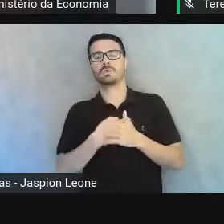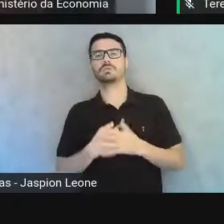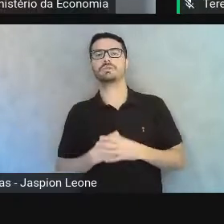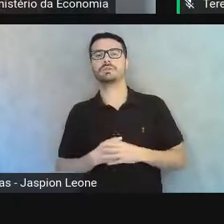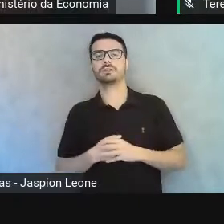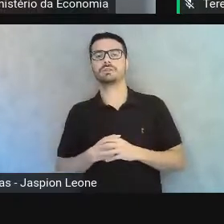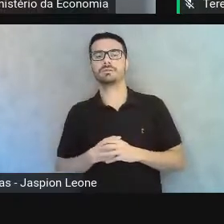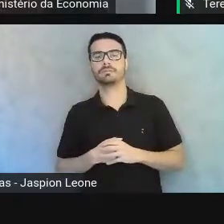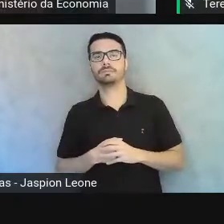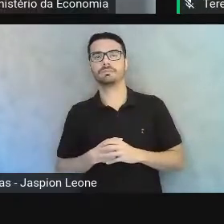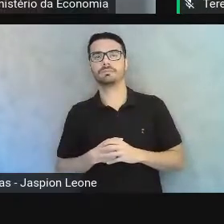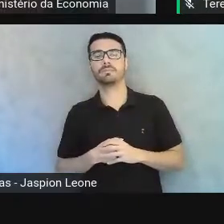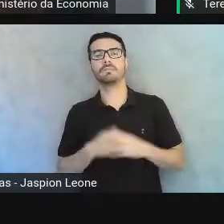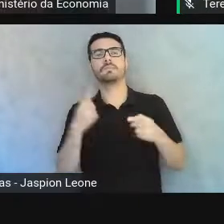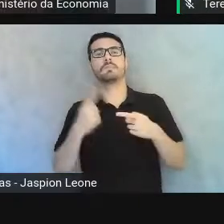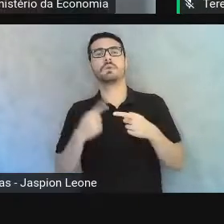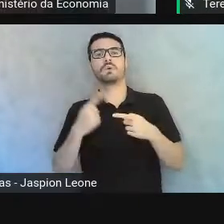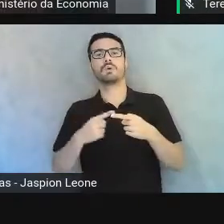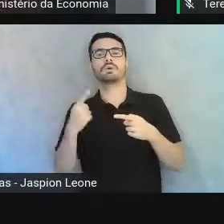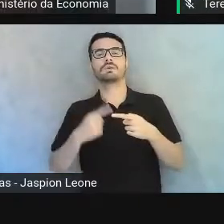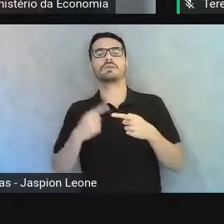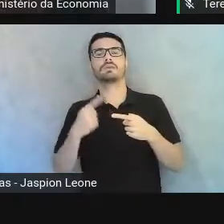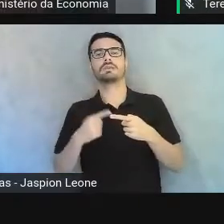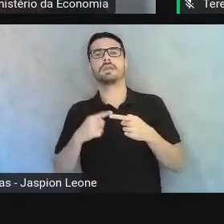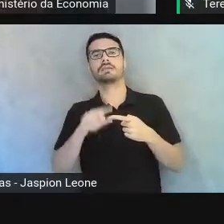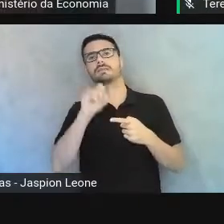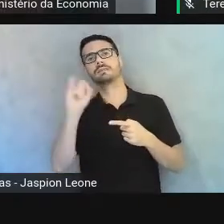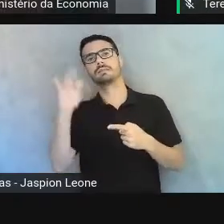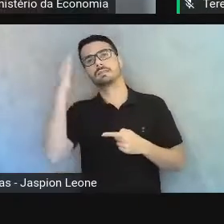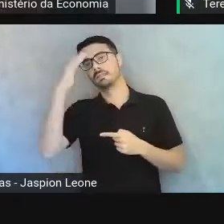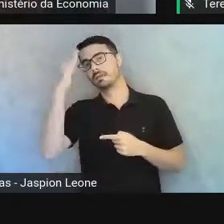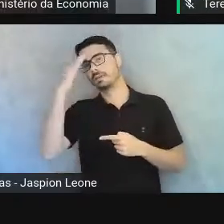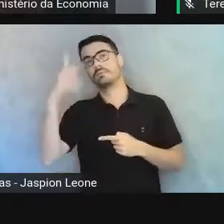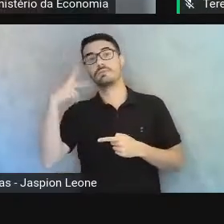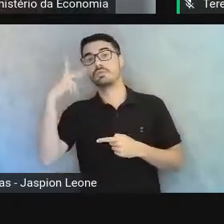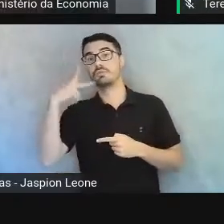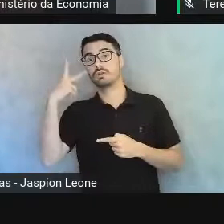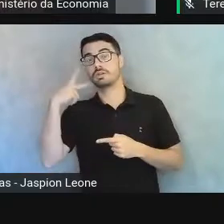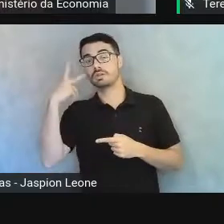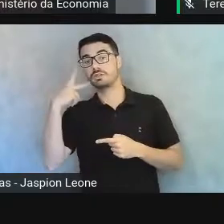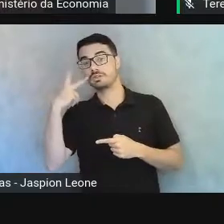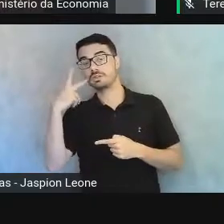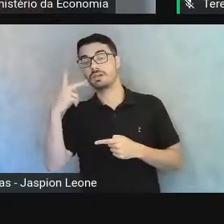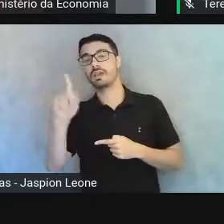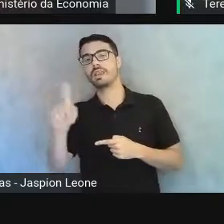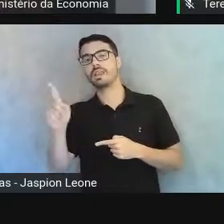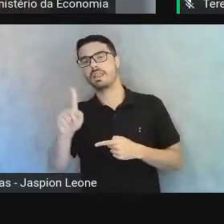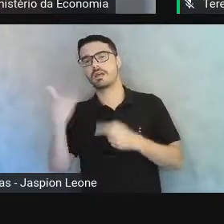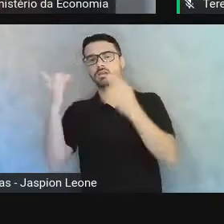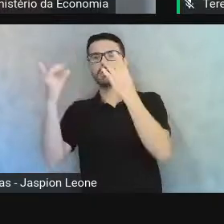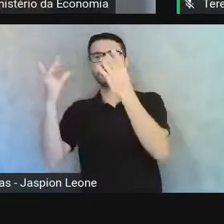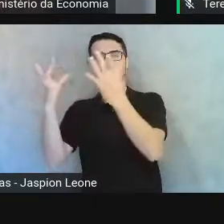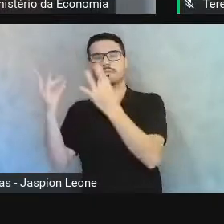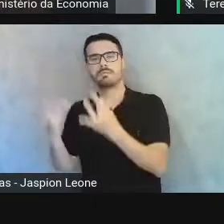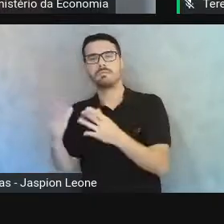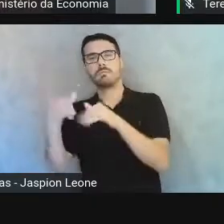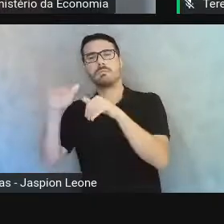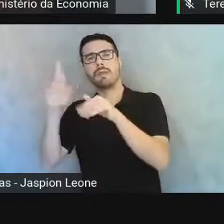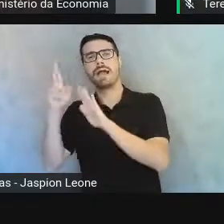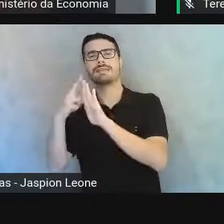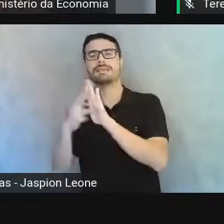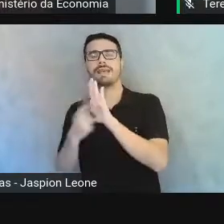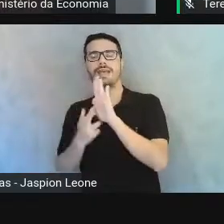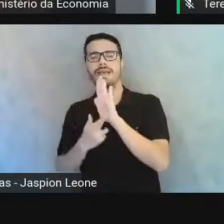aquela pergunta, por que, se eu considero que as políticas não discricionárias, né, com mais regramento, se